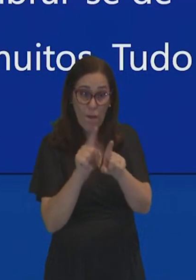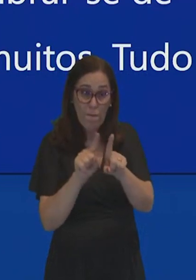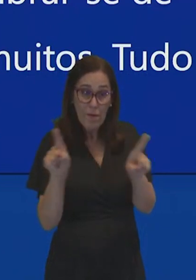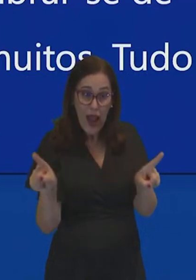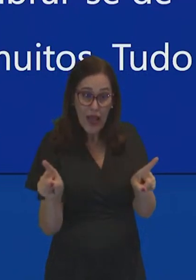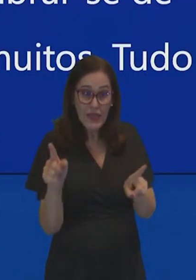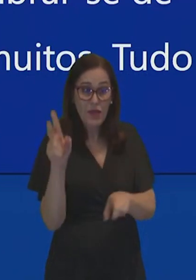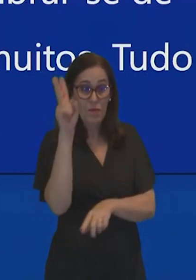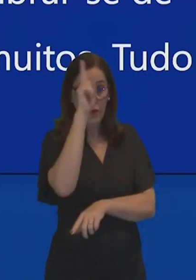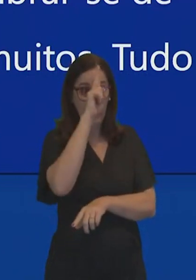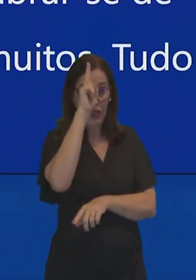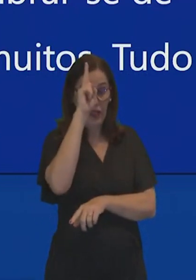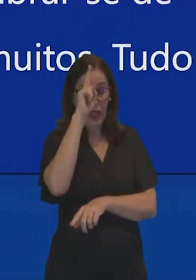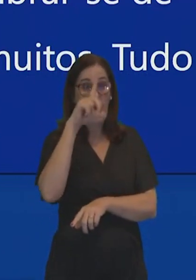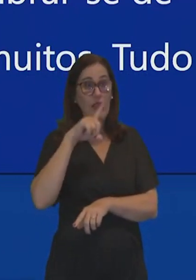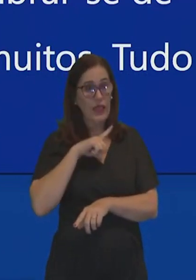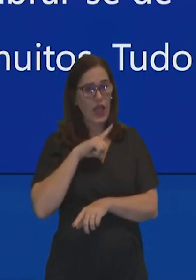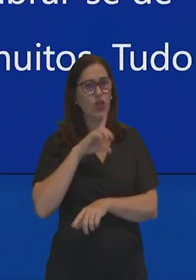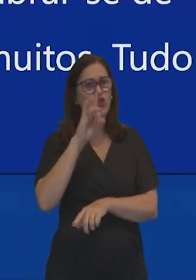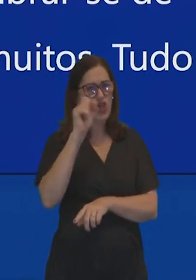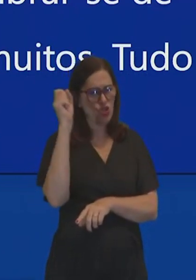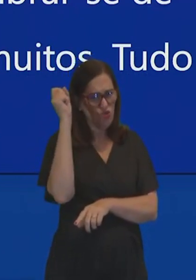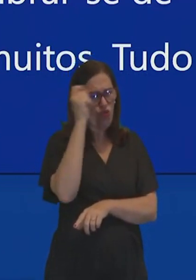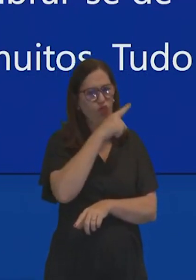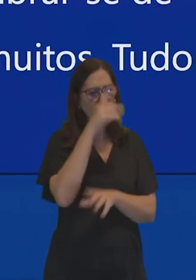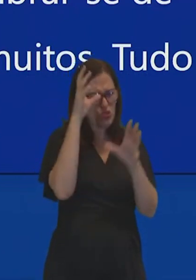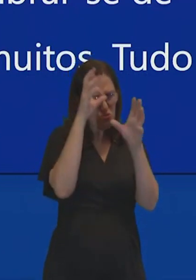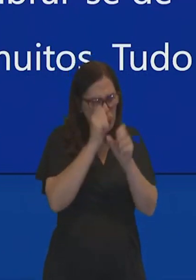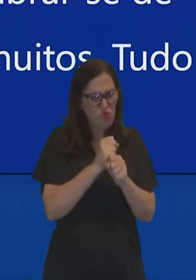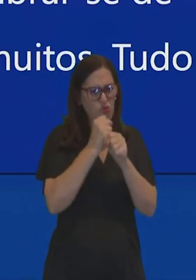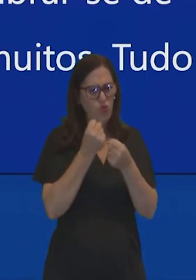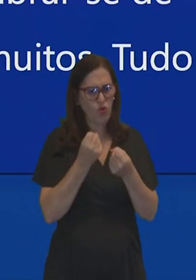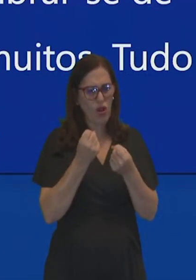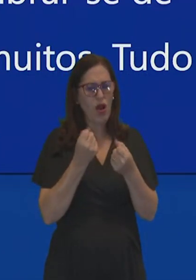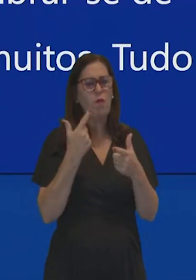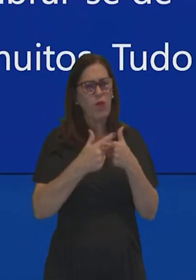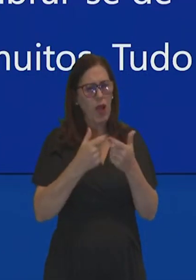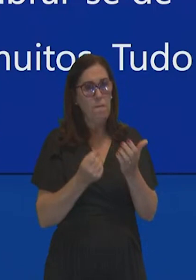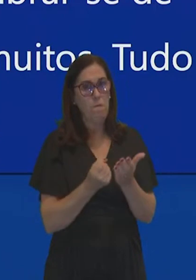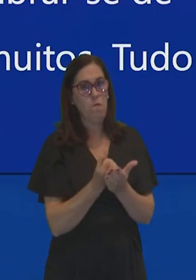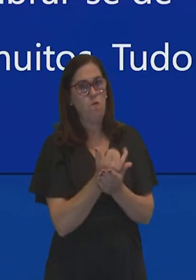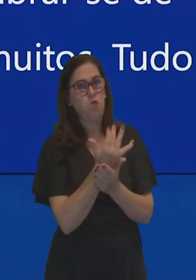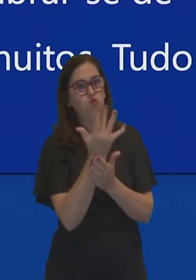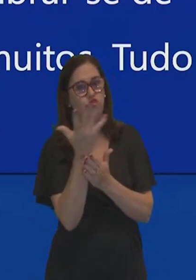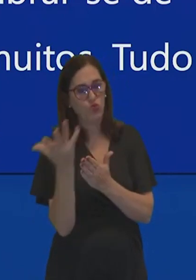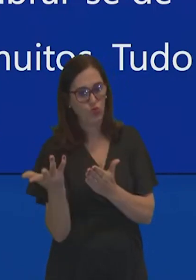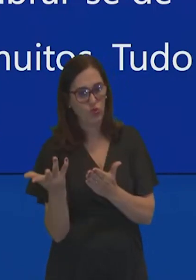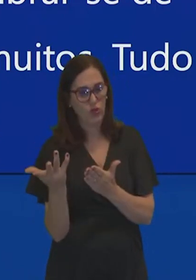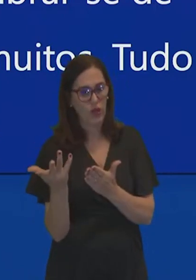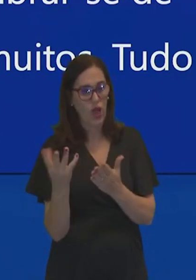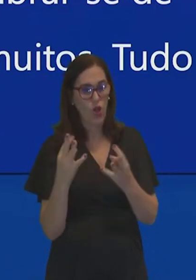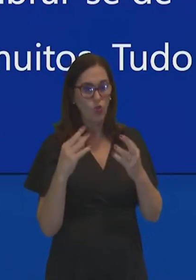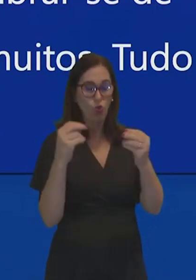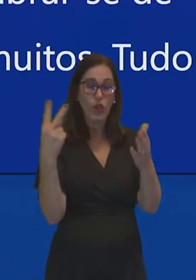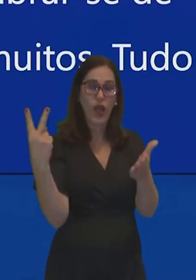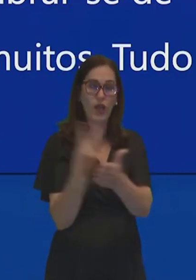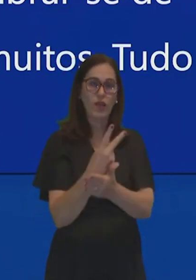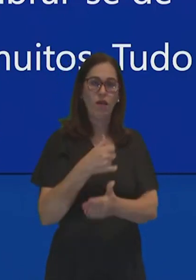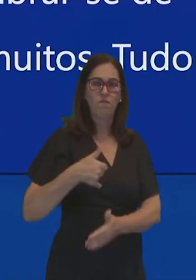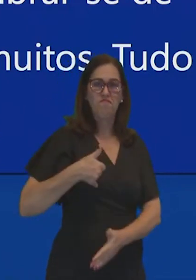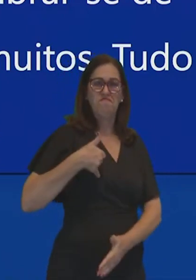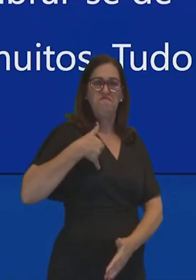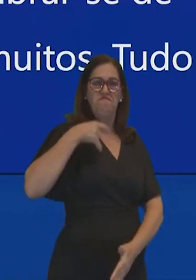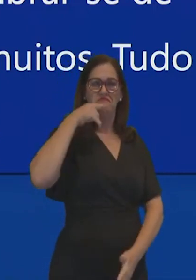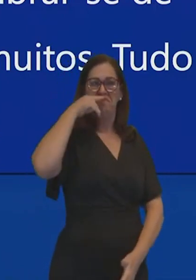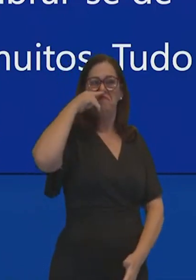deve lembrar-se que há dias de trevas, porque serão muitos. Porque tudo quanto sucede é